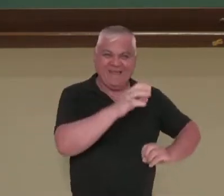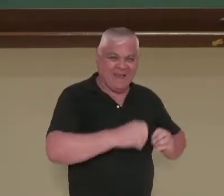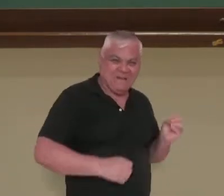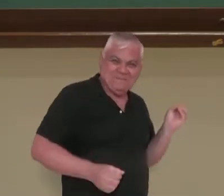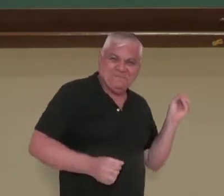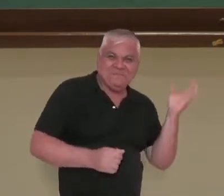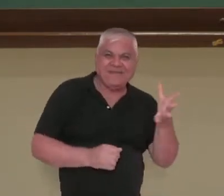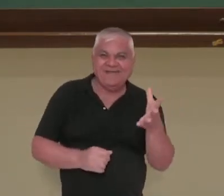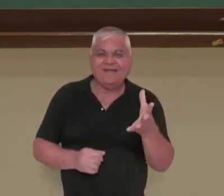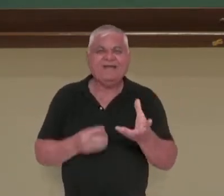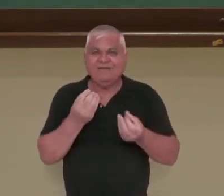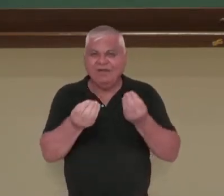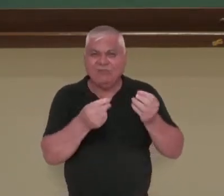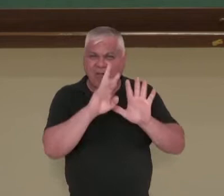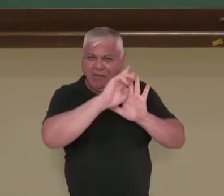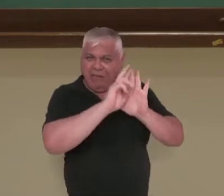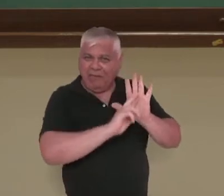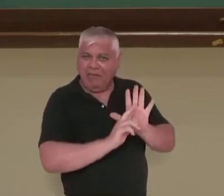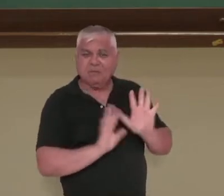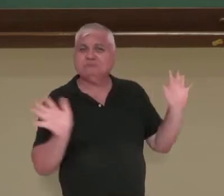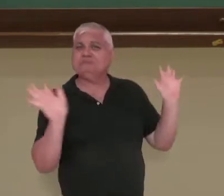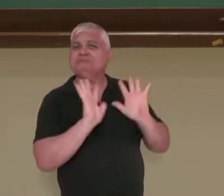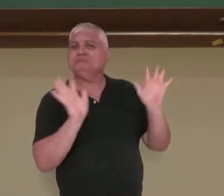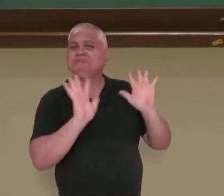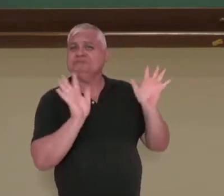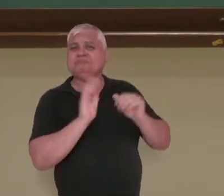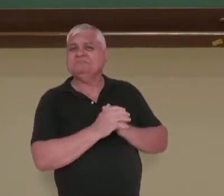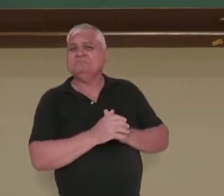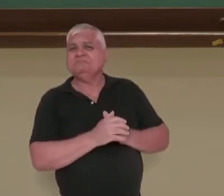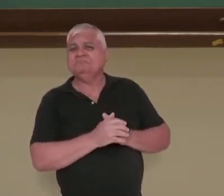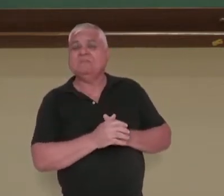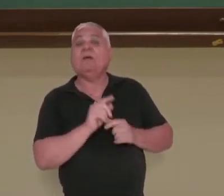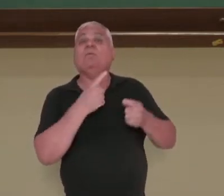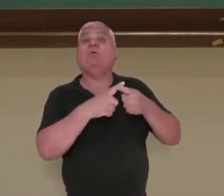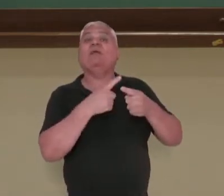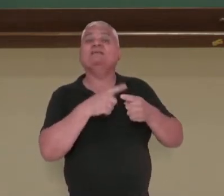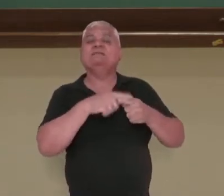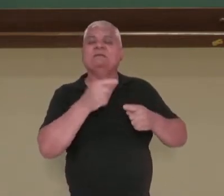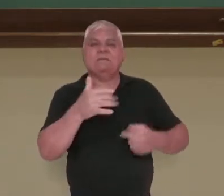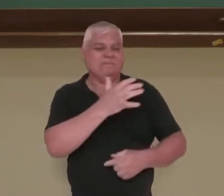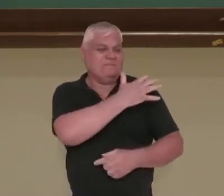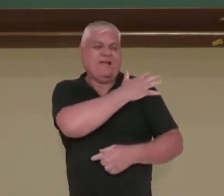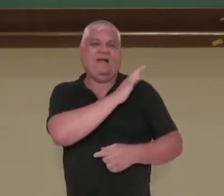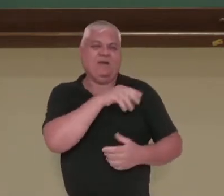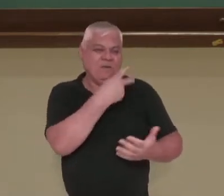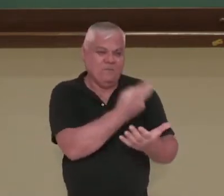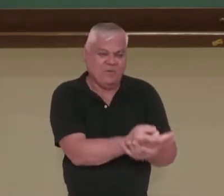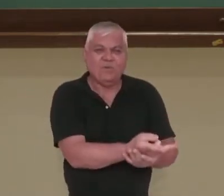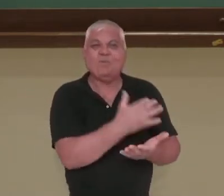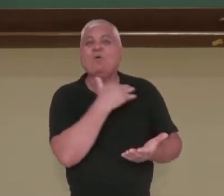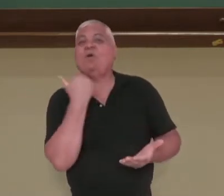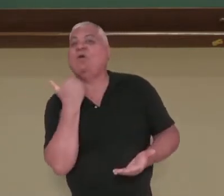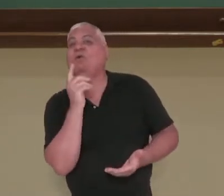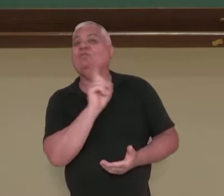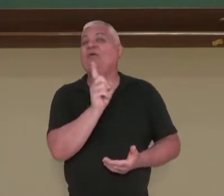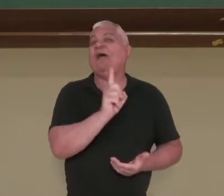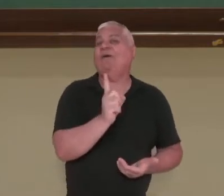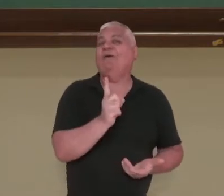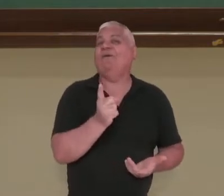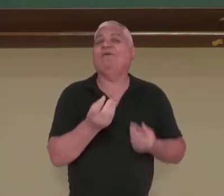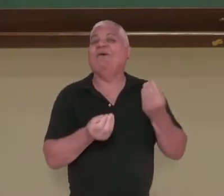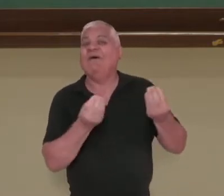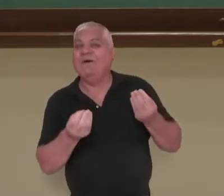não refletem sobre algumas regras no começo do jogo. Ah, se bater na mão e cair, morreu ou não morreu, queimou ou não